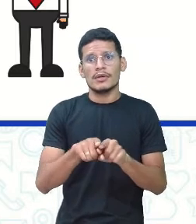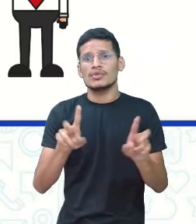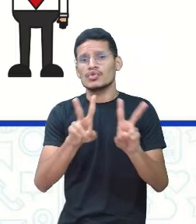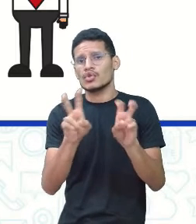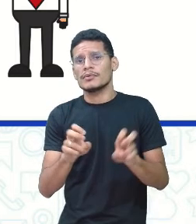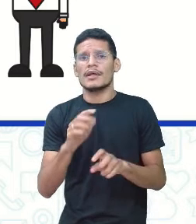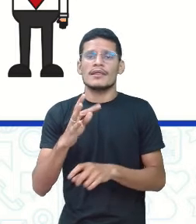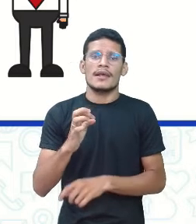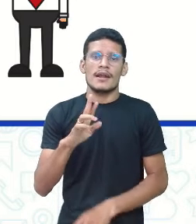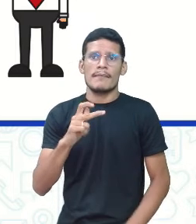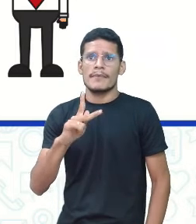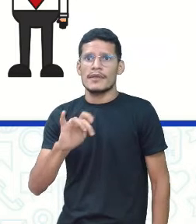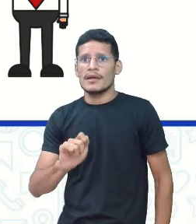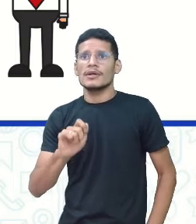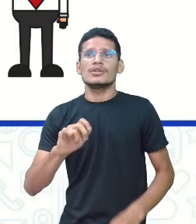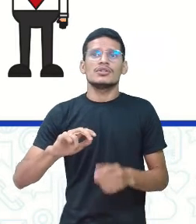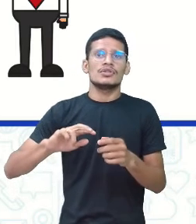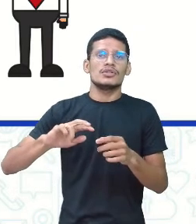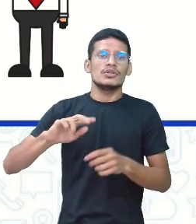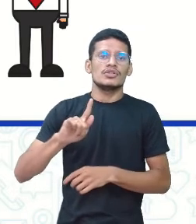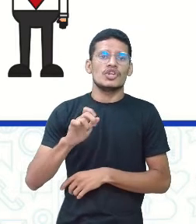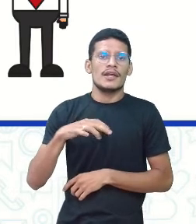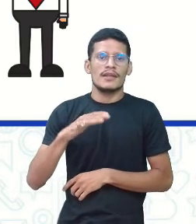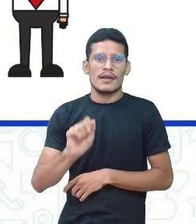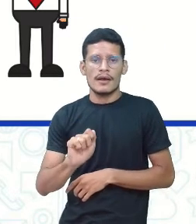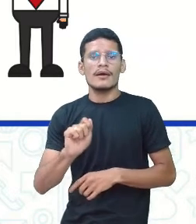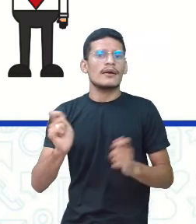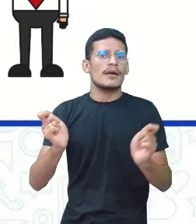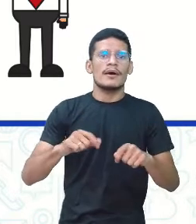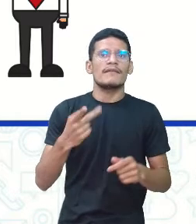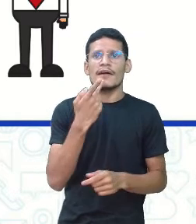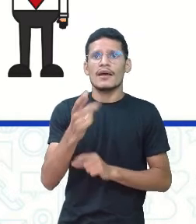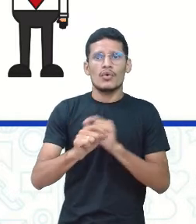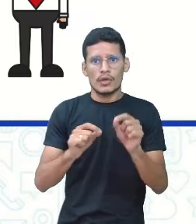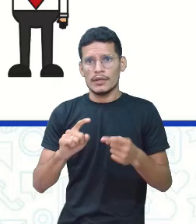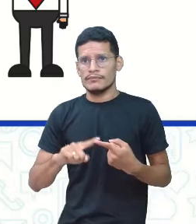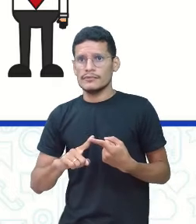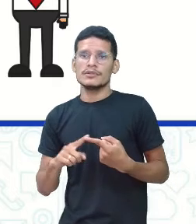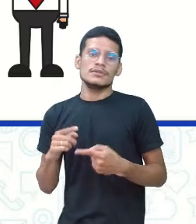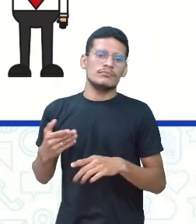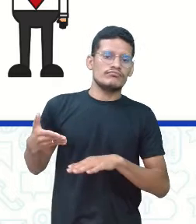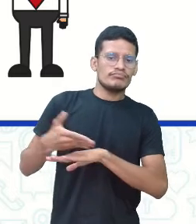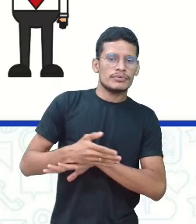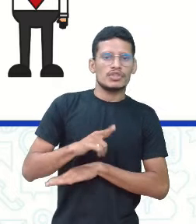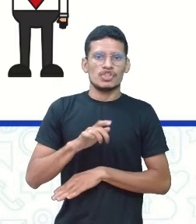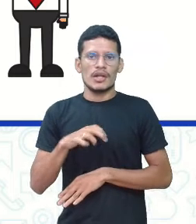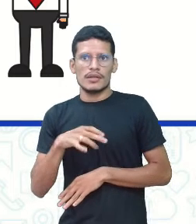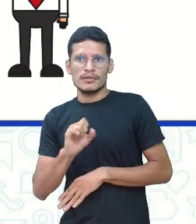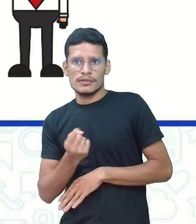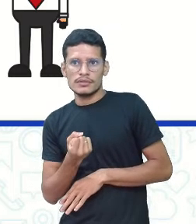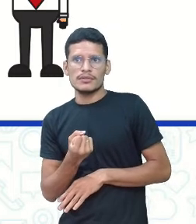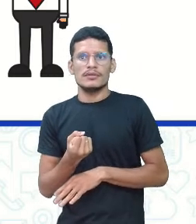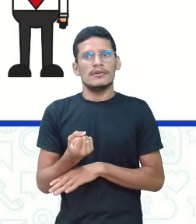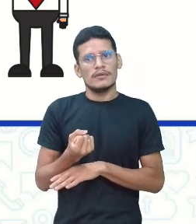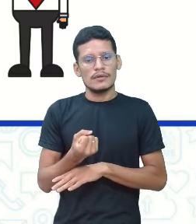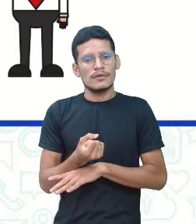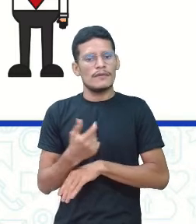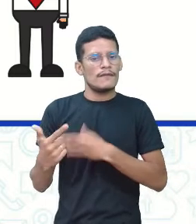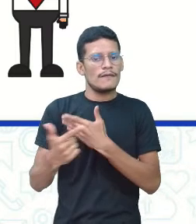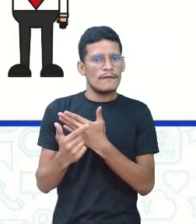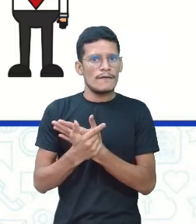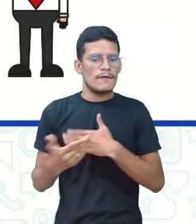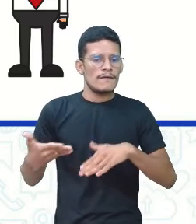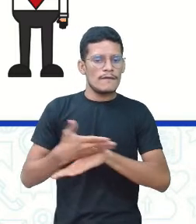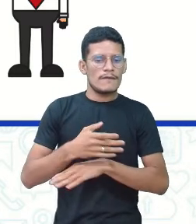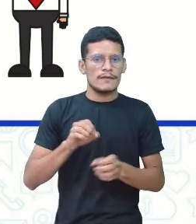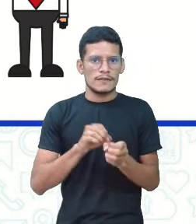gênica, podemos dizer que introduz genes funcionais no interior das células com o objetivo